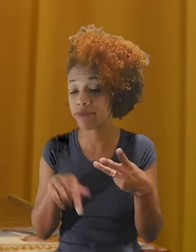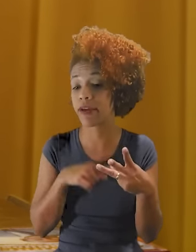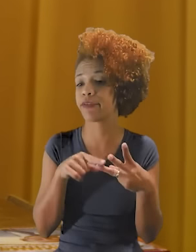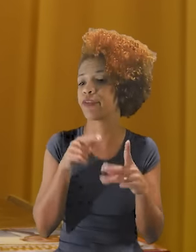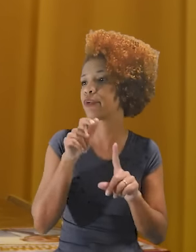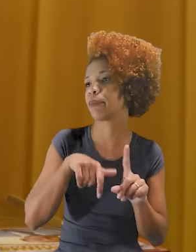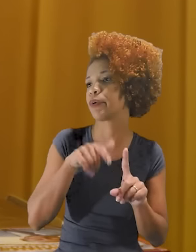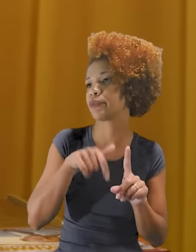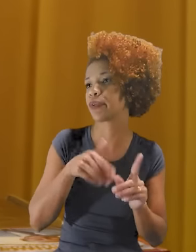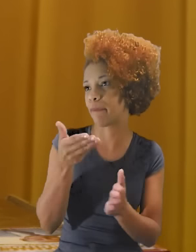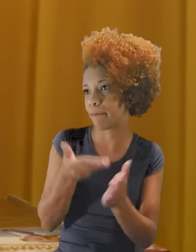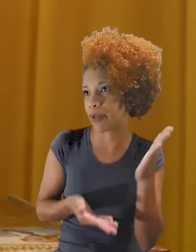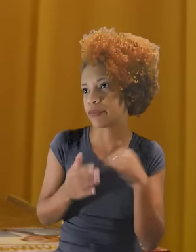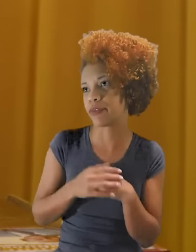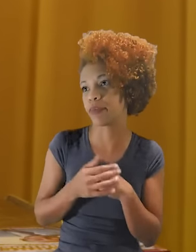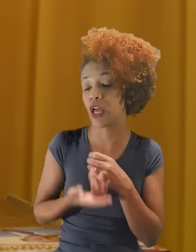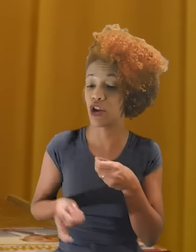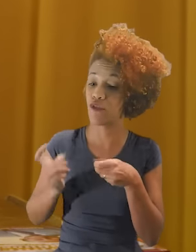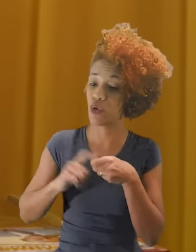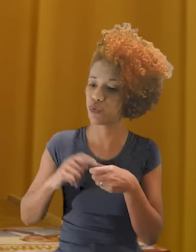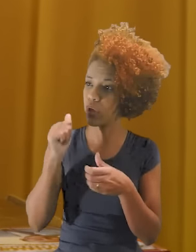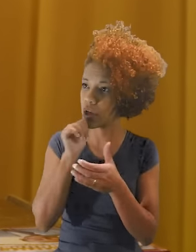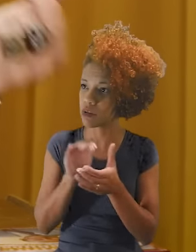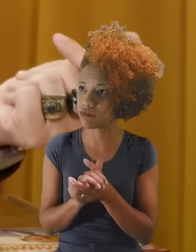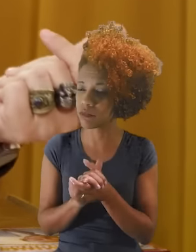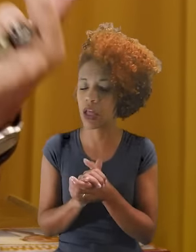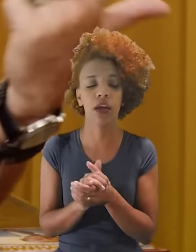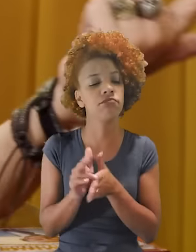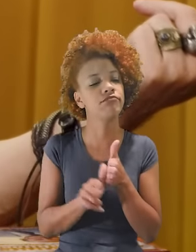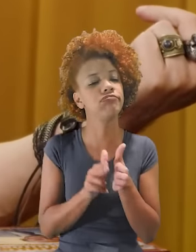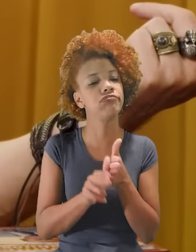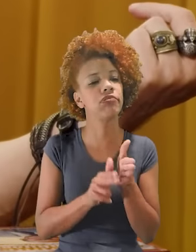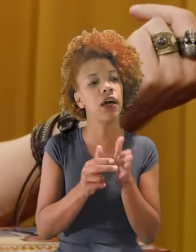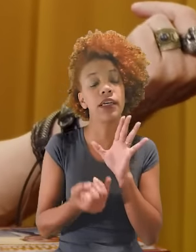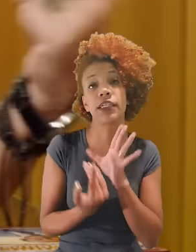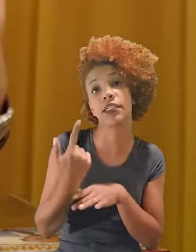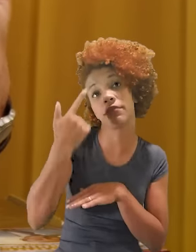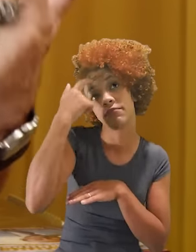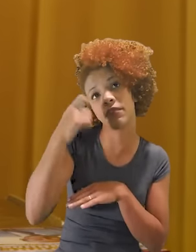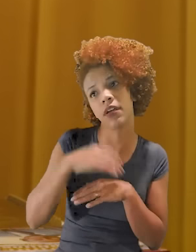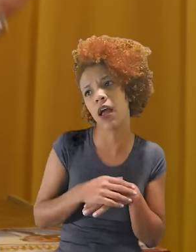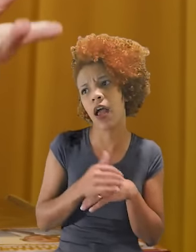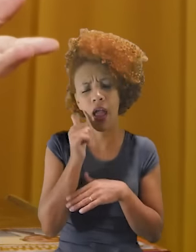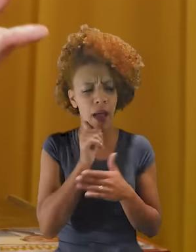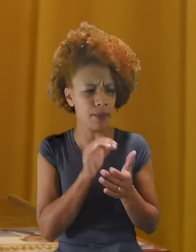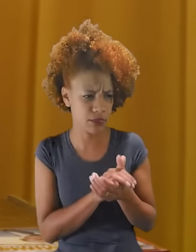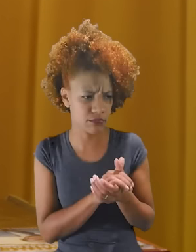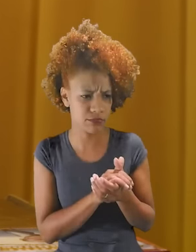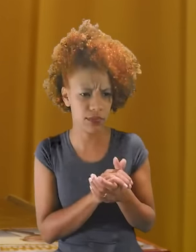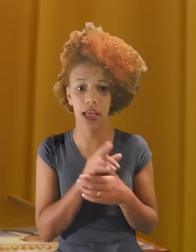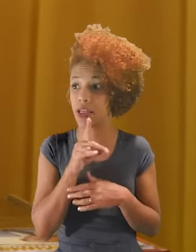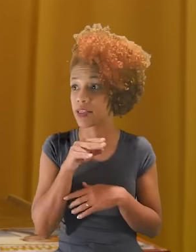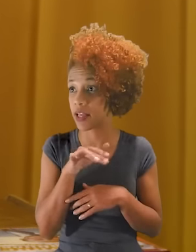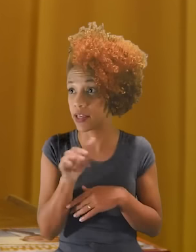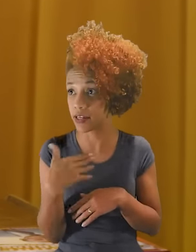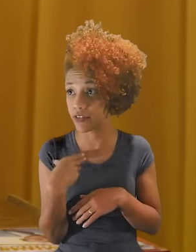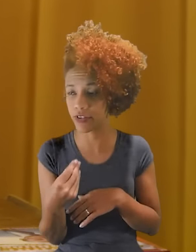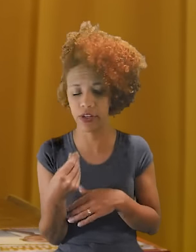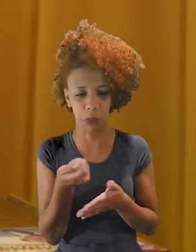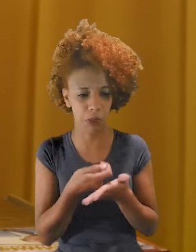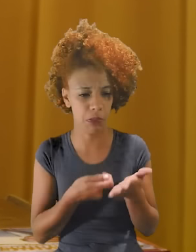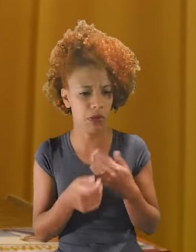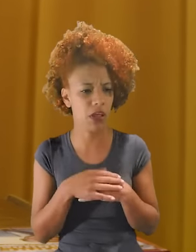e o personagem. E ele voltando com a mulher dele no trem, foi onde surgiu a grande ideia do Mickey. Ele voltando, a mulher dele, está no livro da Diana, da filha dele,